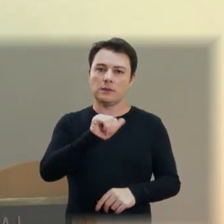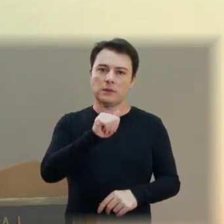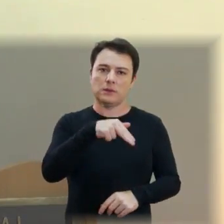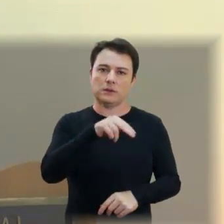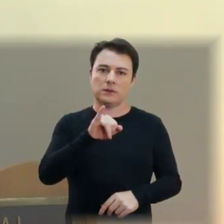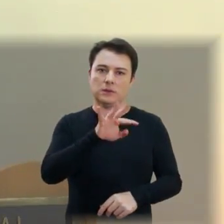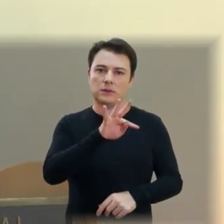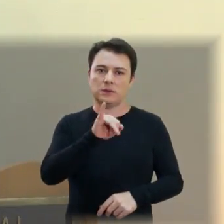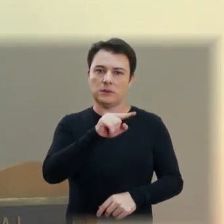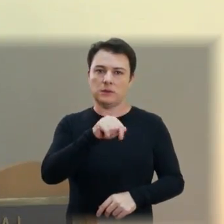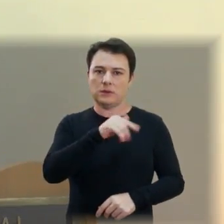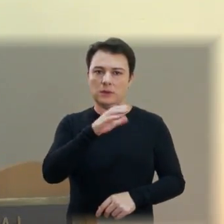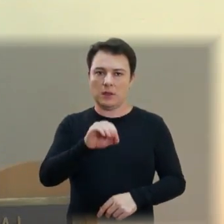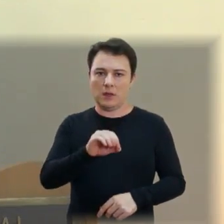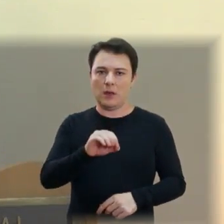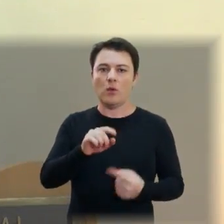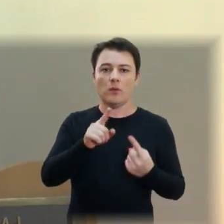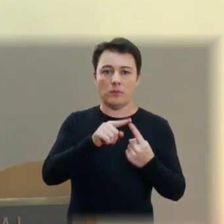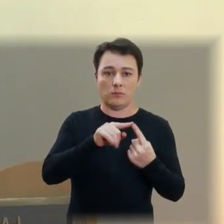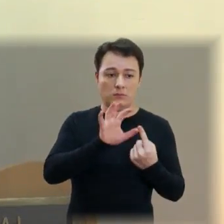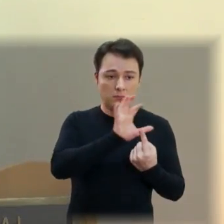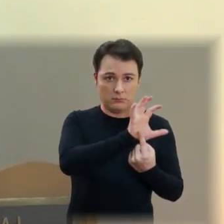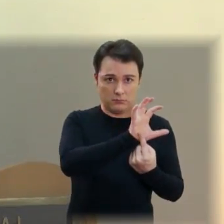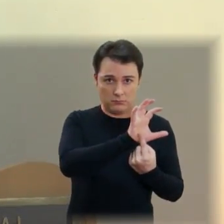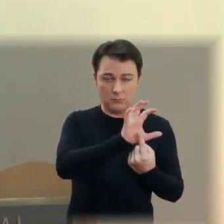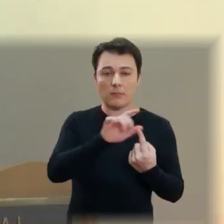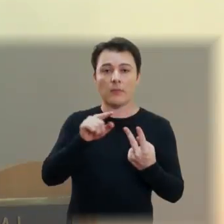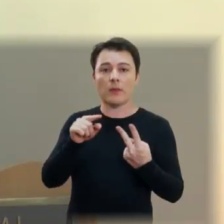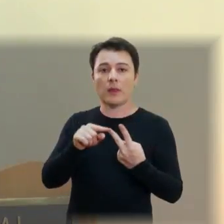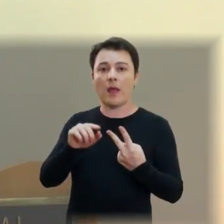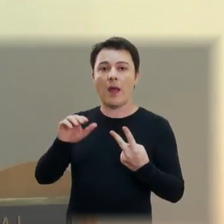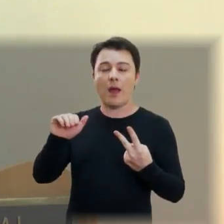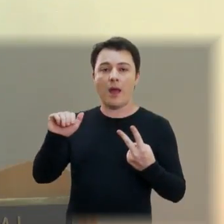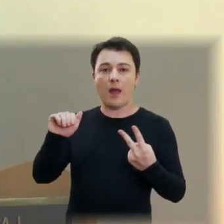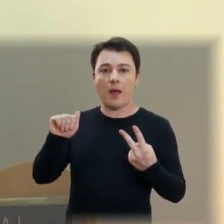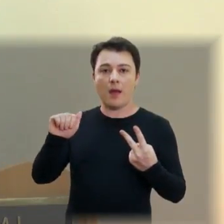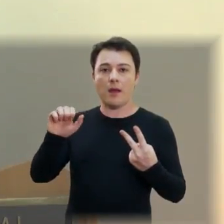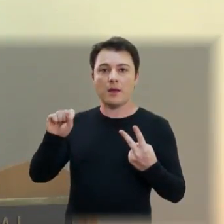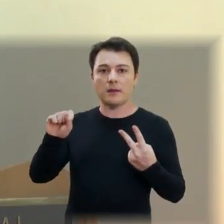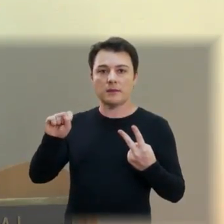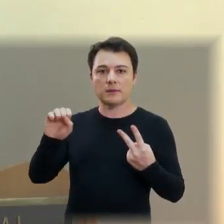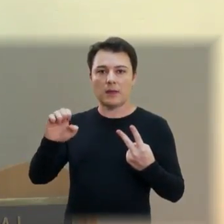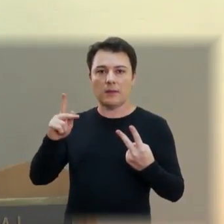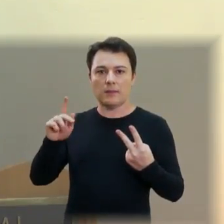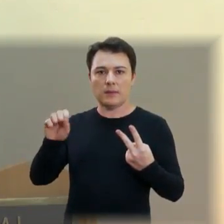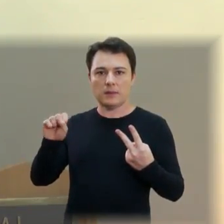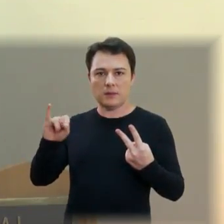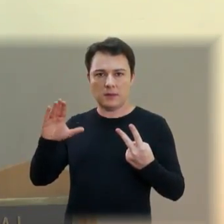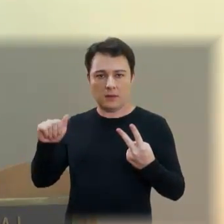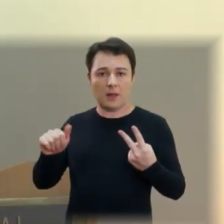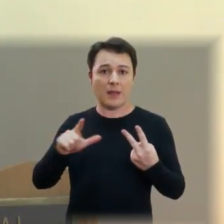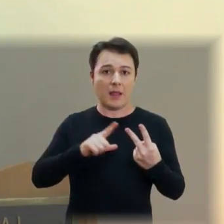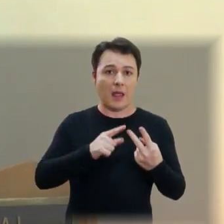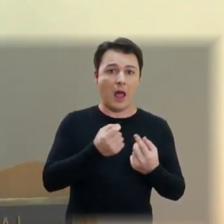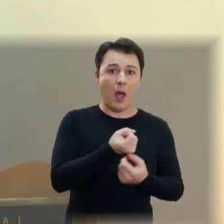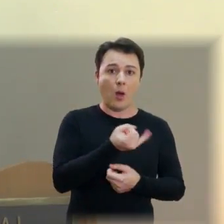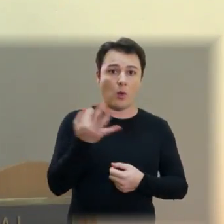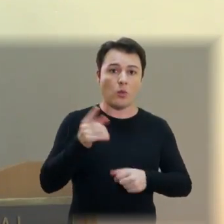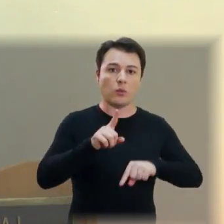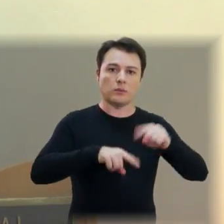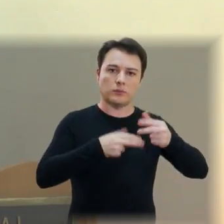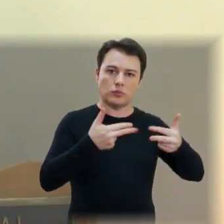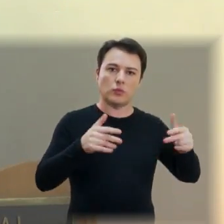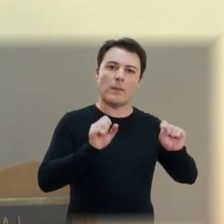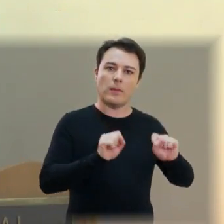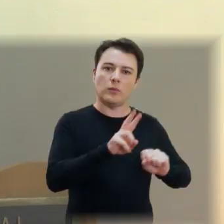que é a asepsia. Sanitização, você tem um elencado de produtos que você pode usar, o cloreto de sódio,